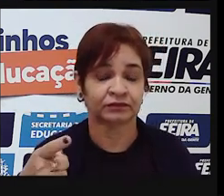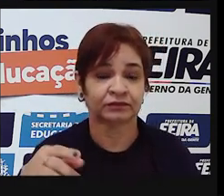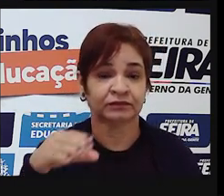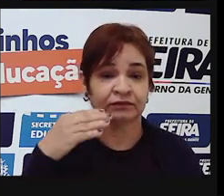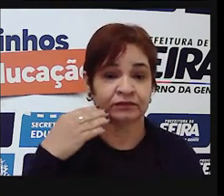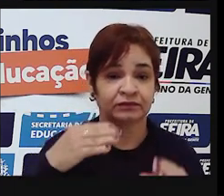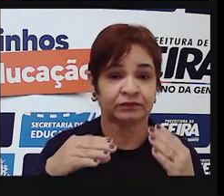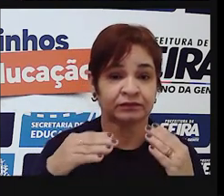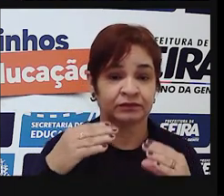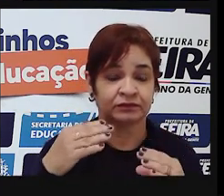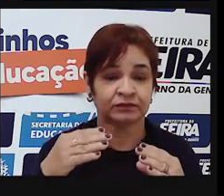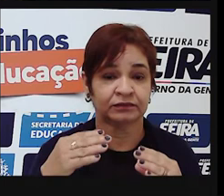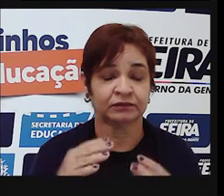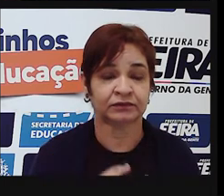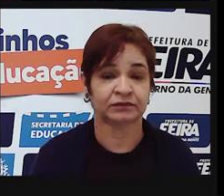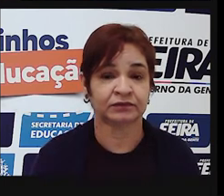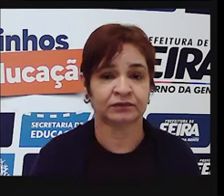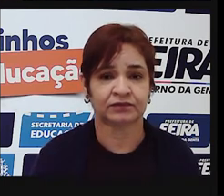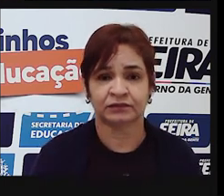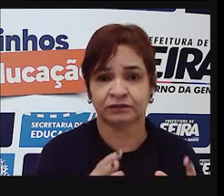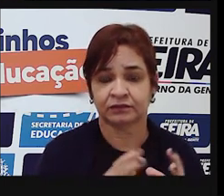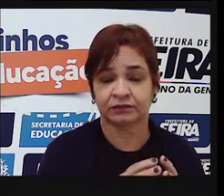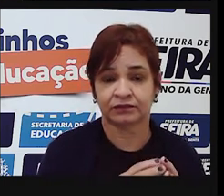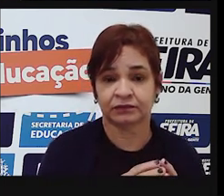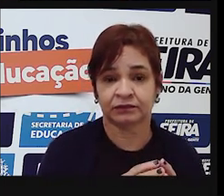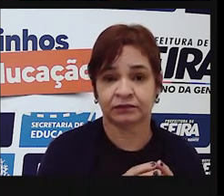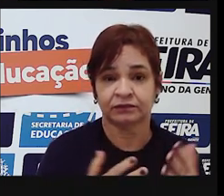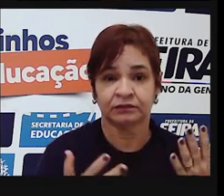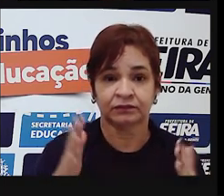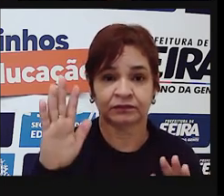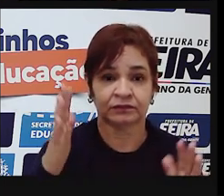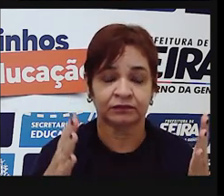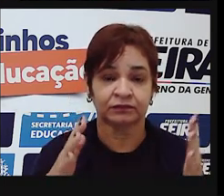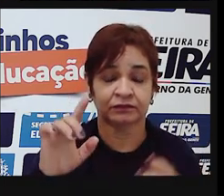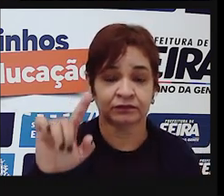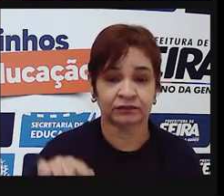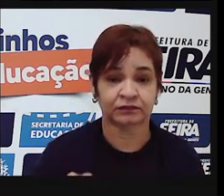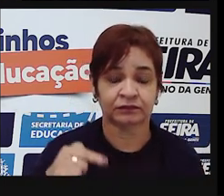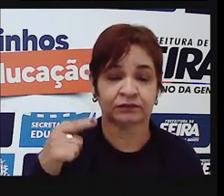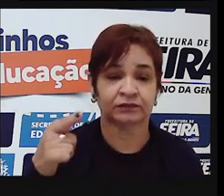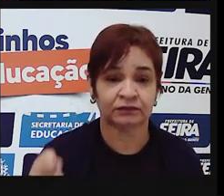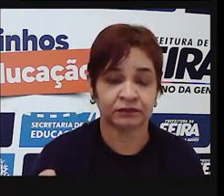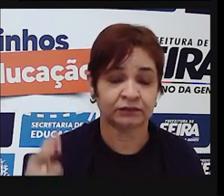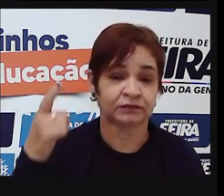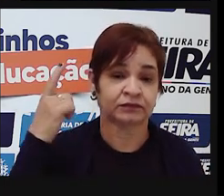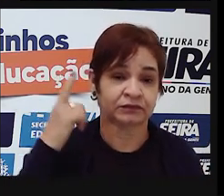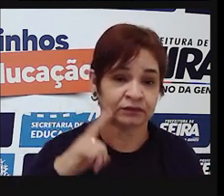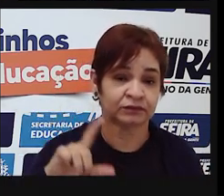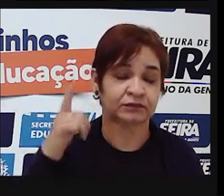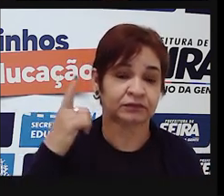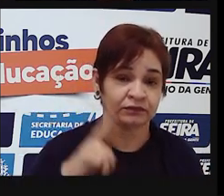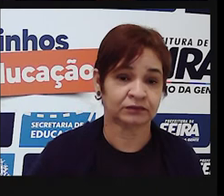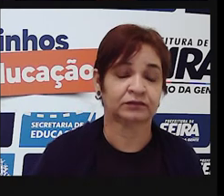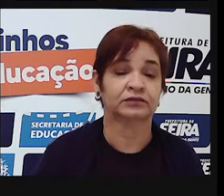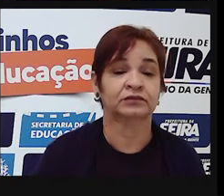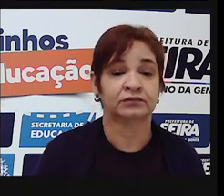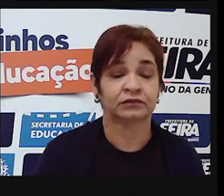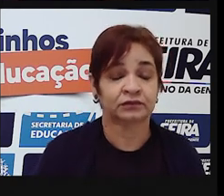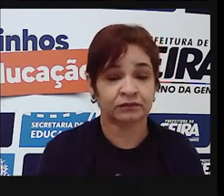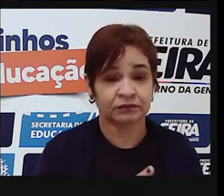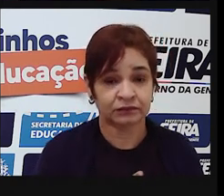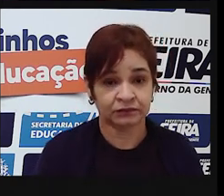era apenas um bloco carnavalesco. Mais tarde, ganhou fama ao lançar o primeiro álbum, Daniela,